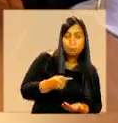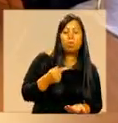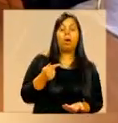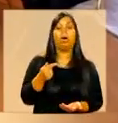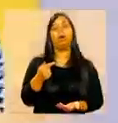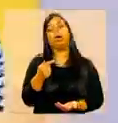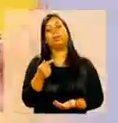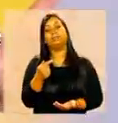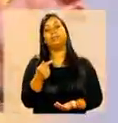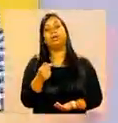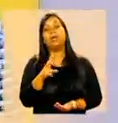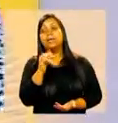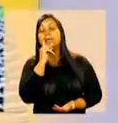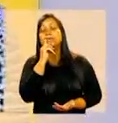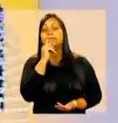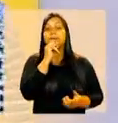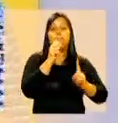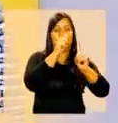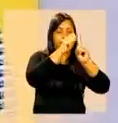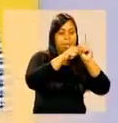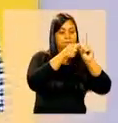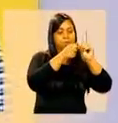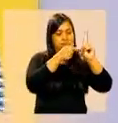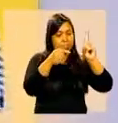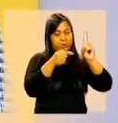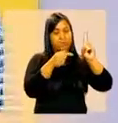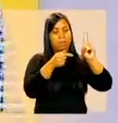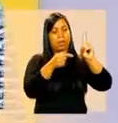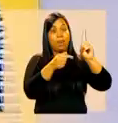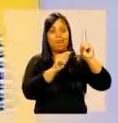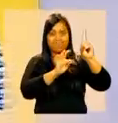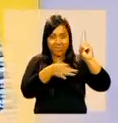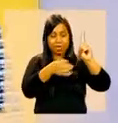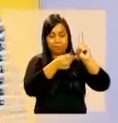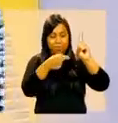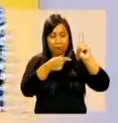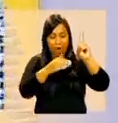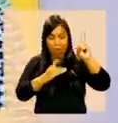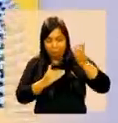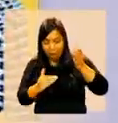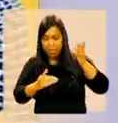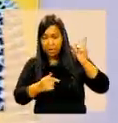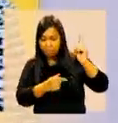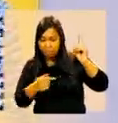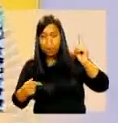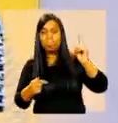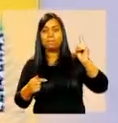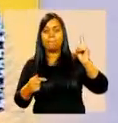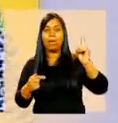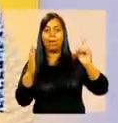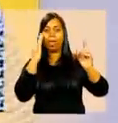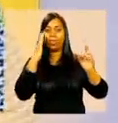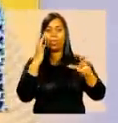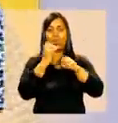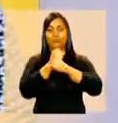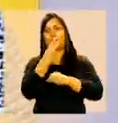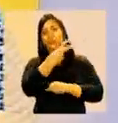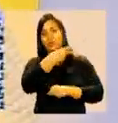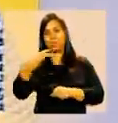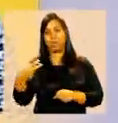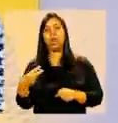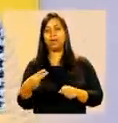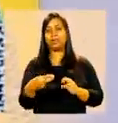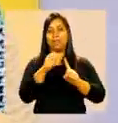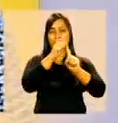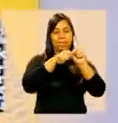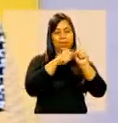agora 2 semanas, a gente pega uma semana de um mês e a outra do outro. Então, final de um mês, começo. Aí não prejudica tanto o andamento do mês, assim. Então, a